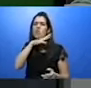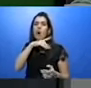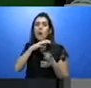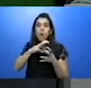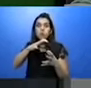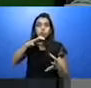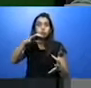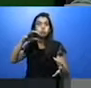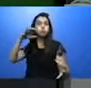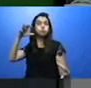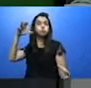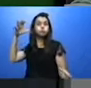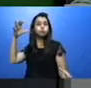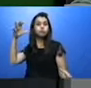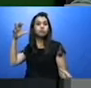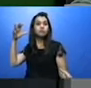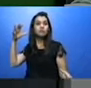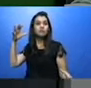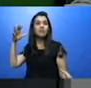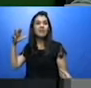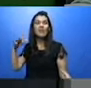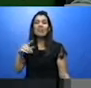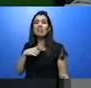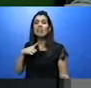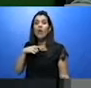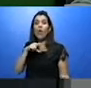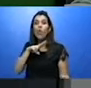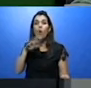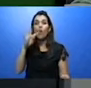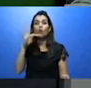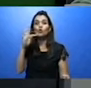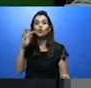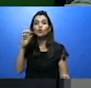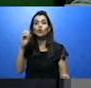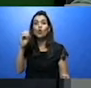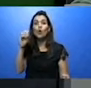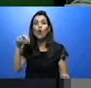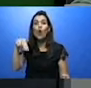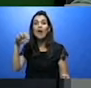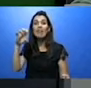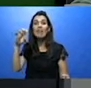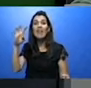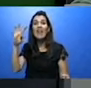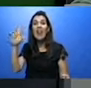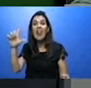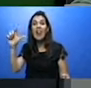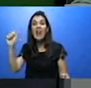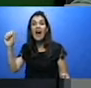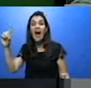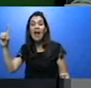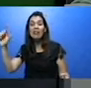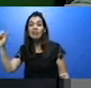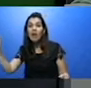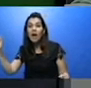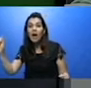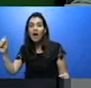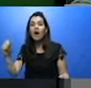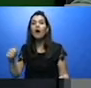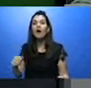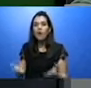né, eu uso essa medida aqui, ó, tonelada. Tonelada é representado pela letrinha